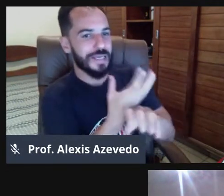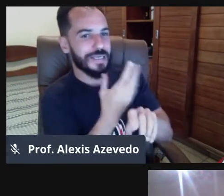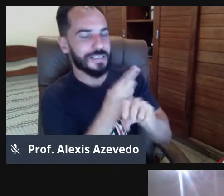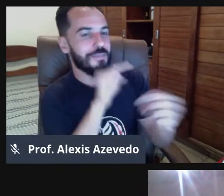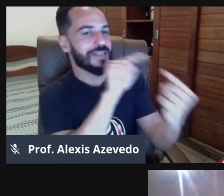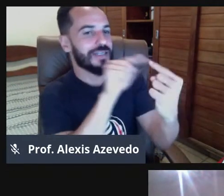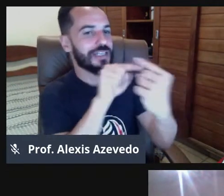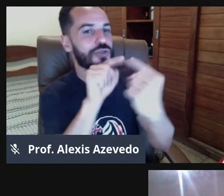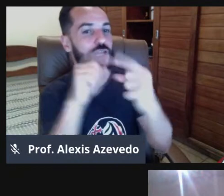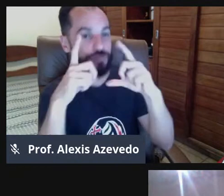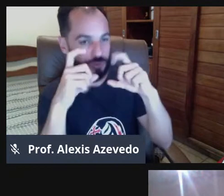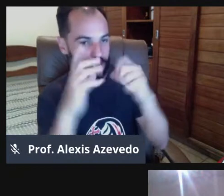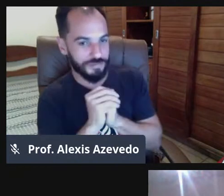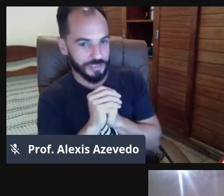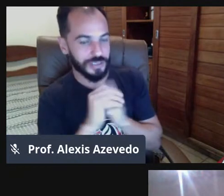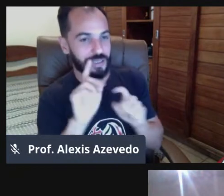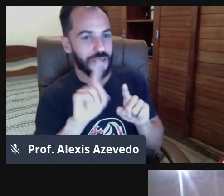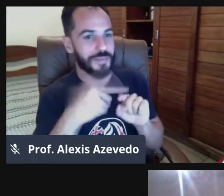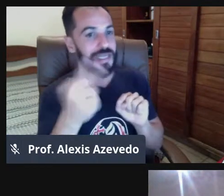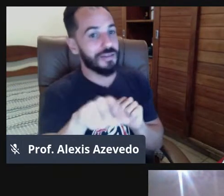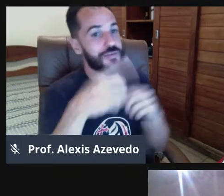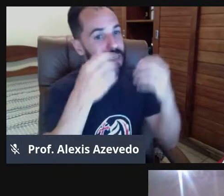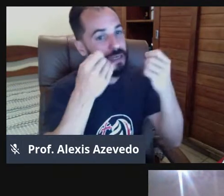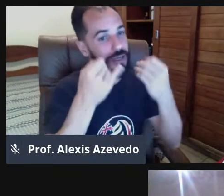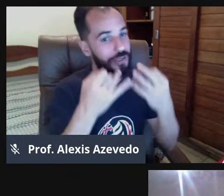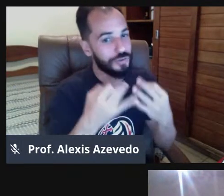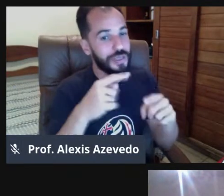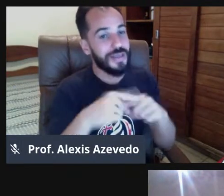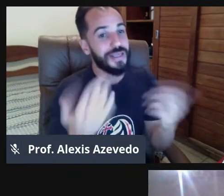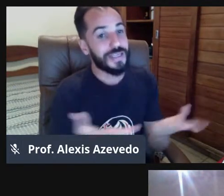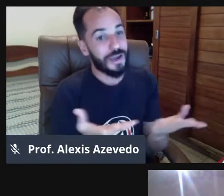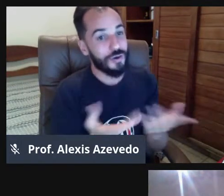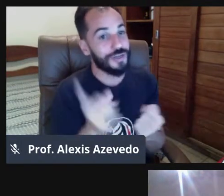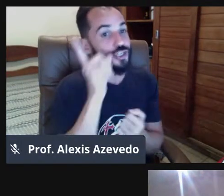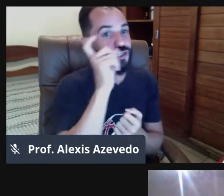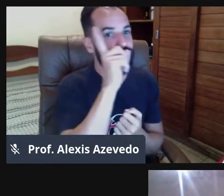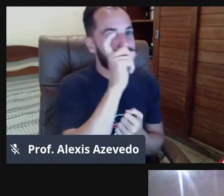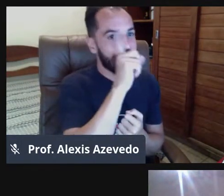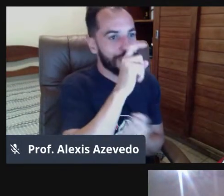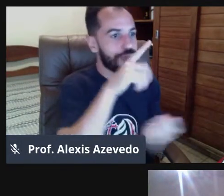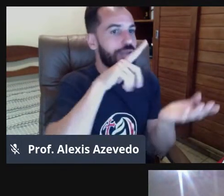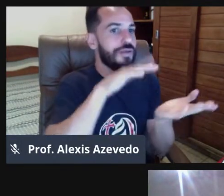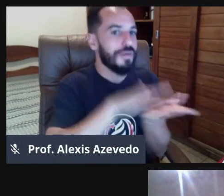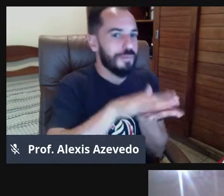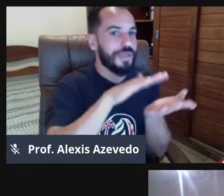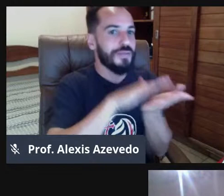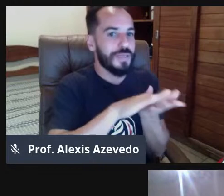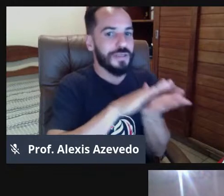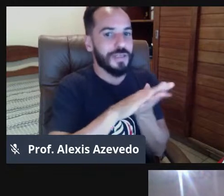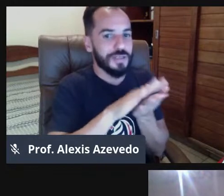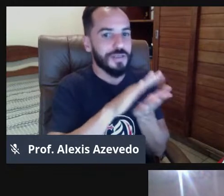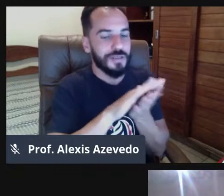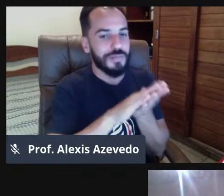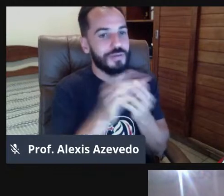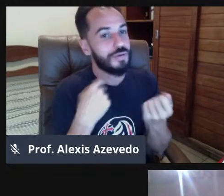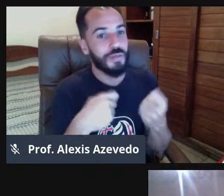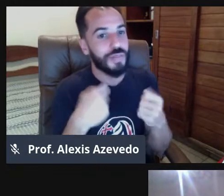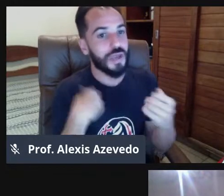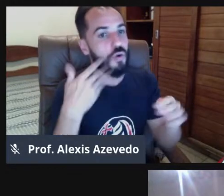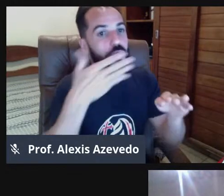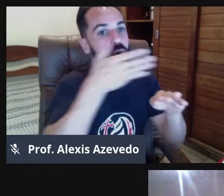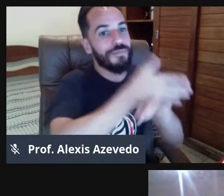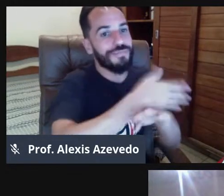Então, como nós estamos com essa dificuldade no momento, né, inclusive de acesso das pessoas na escola, a gente está